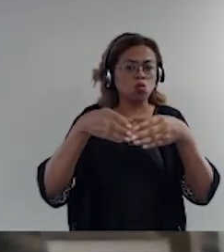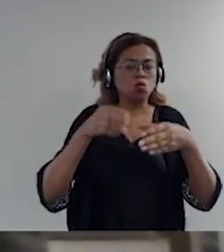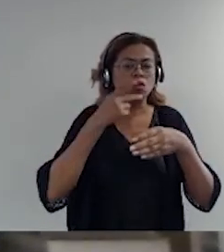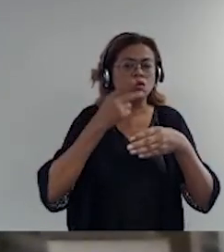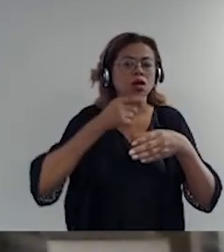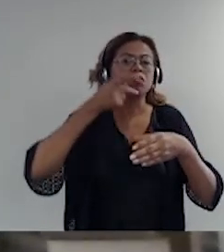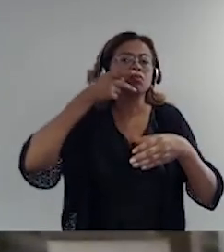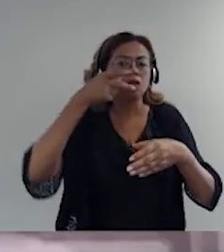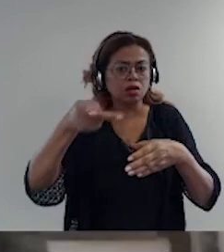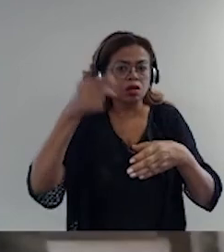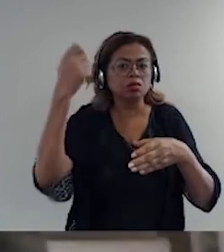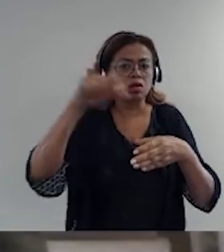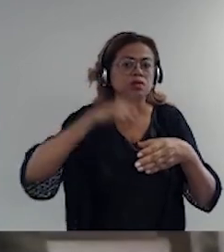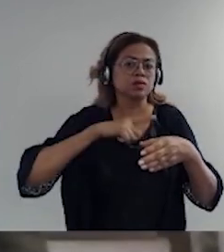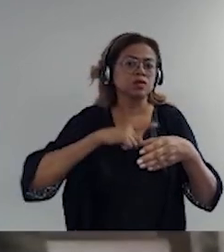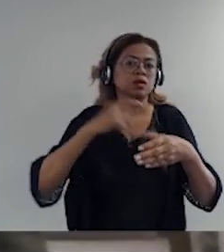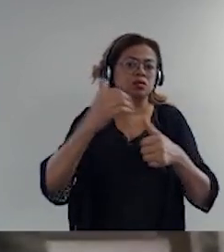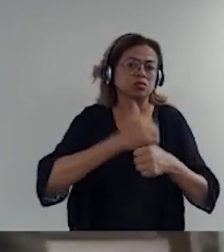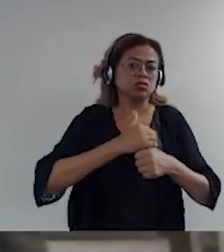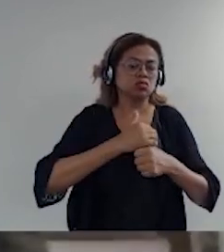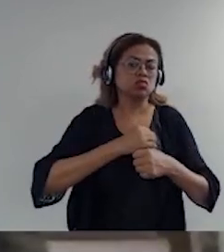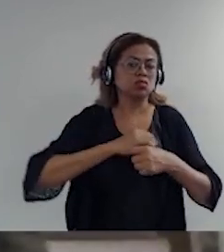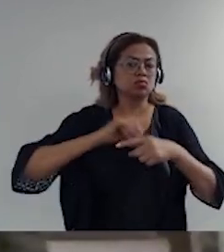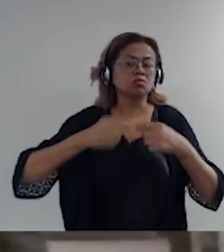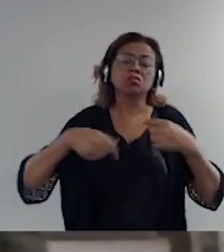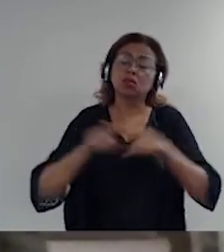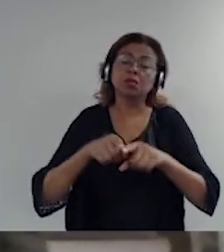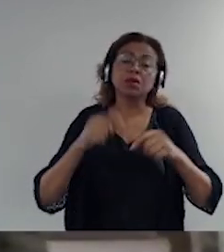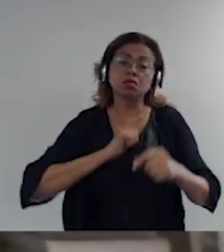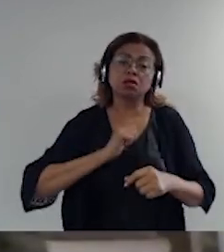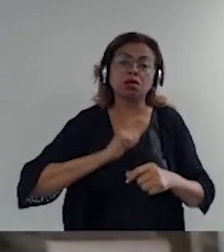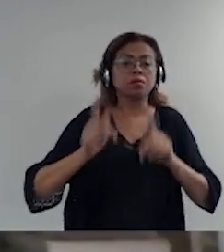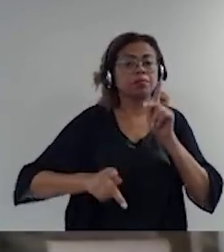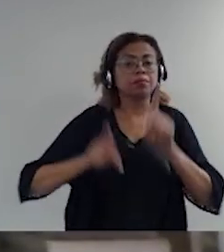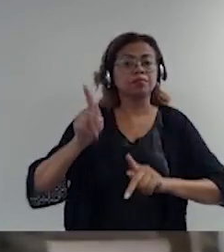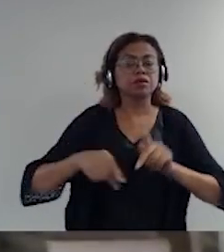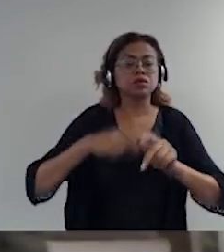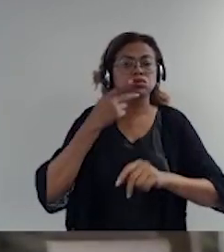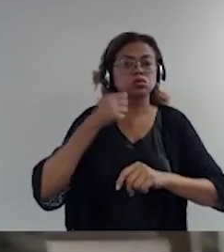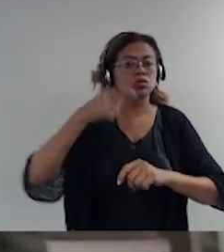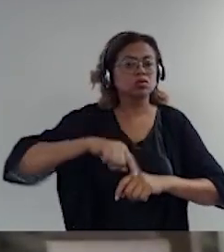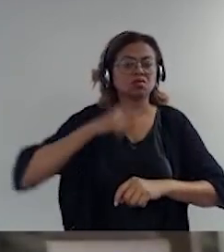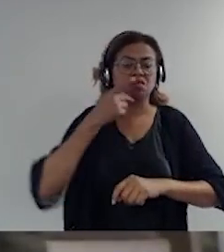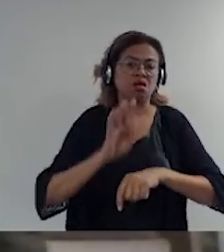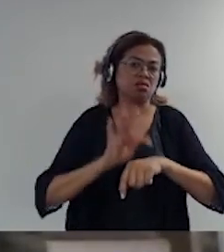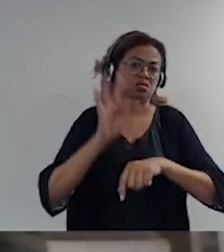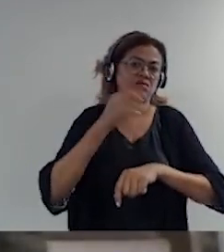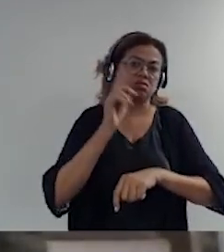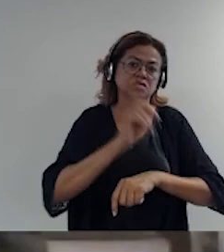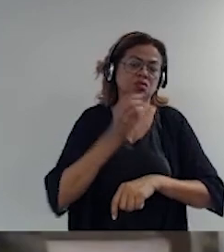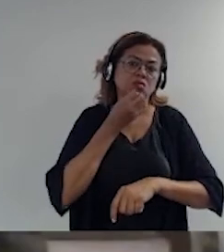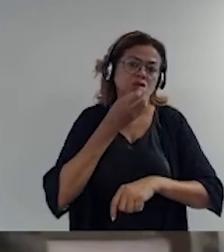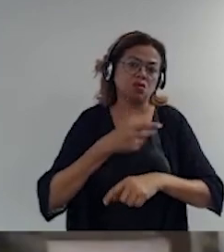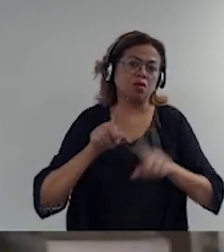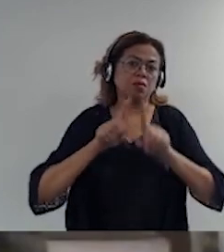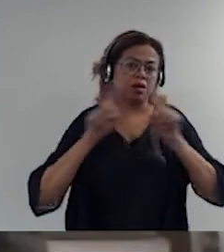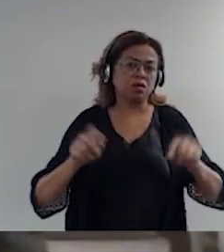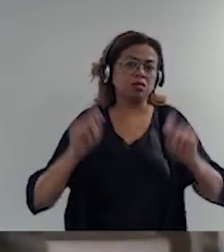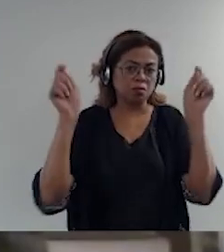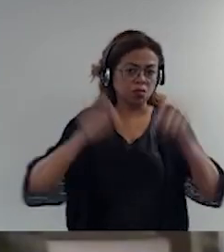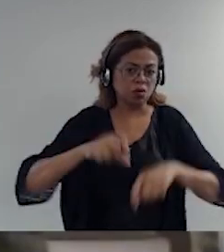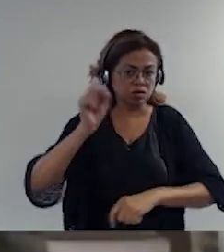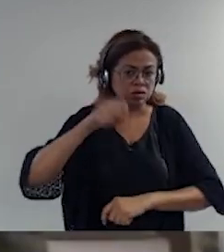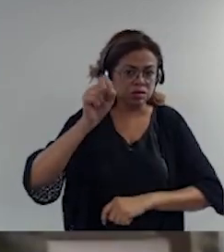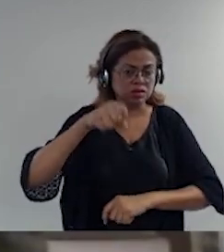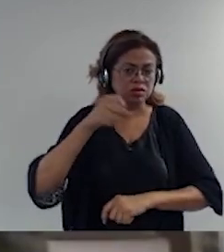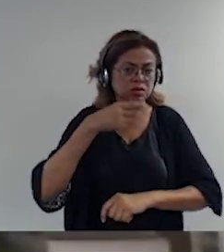ainda assim, há quem discuta e aceite como boa, acho a tese não é boa, mas poderá ser invocado, eventualmente,